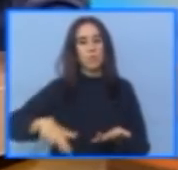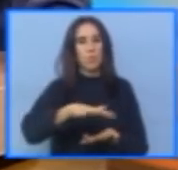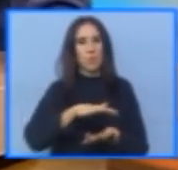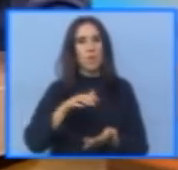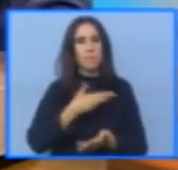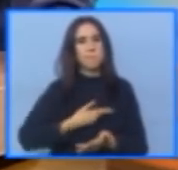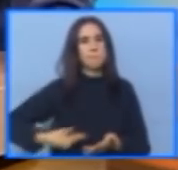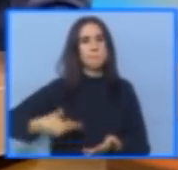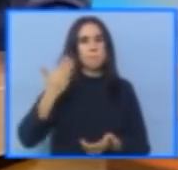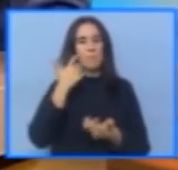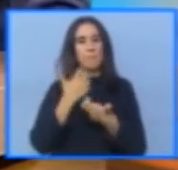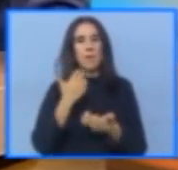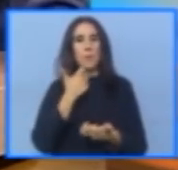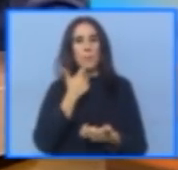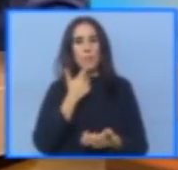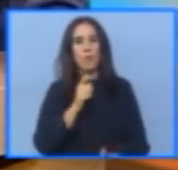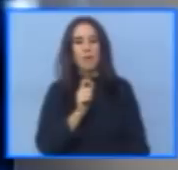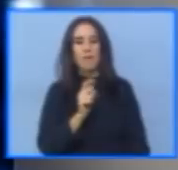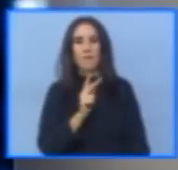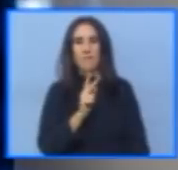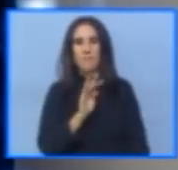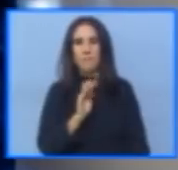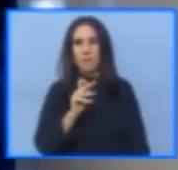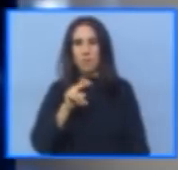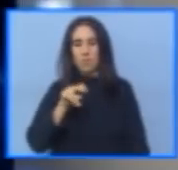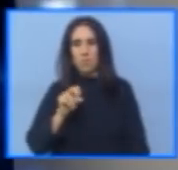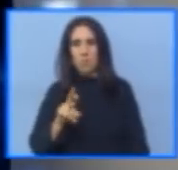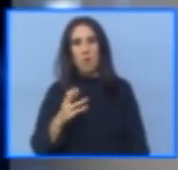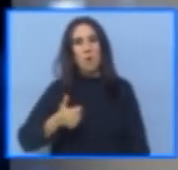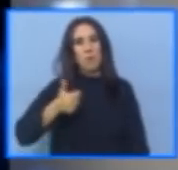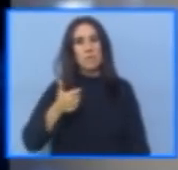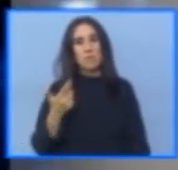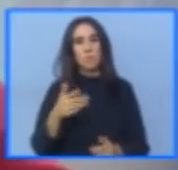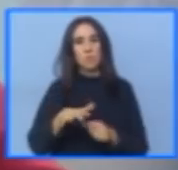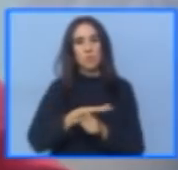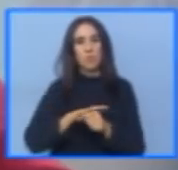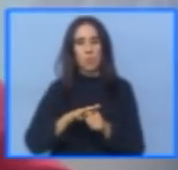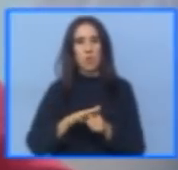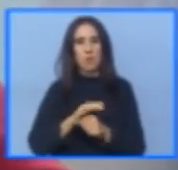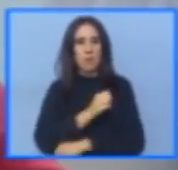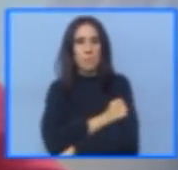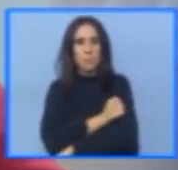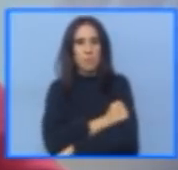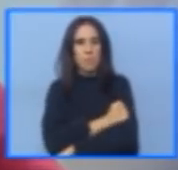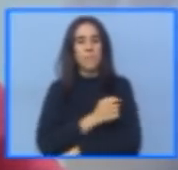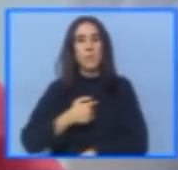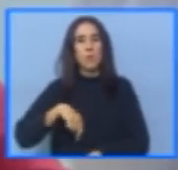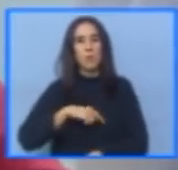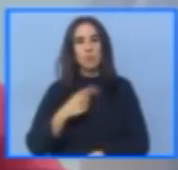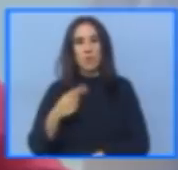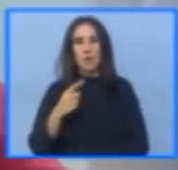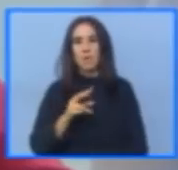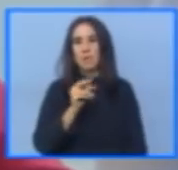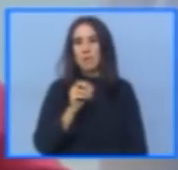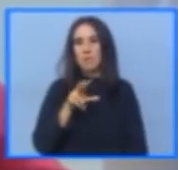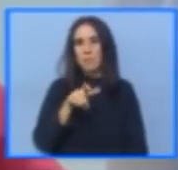tempos muito marcada pela EFANOR e que hoje é sobretudo uma zona habitacional. Nós temos cerca de 30